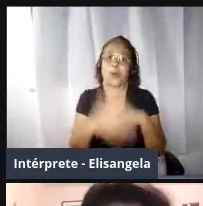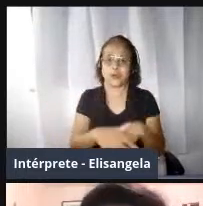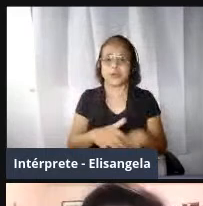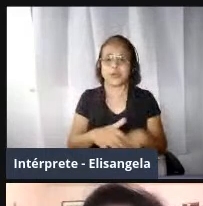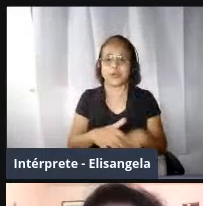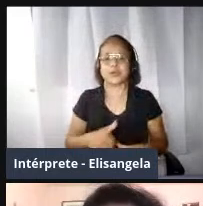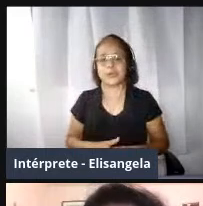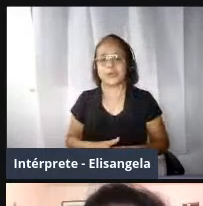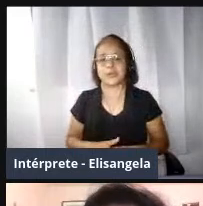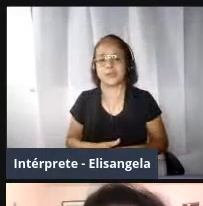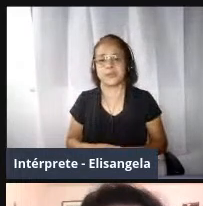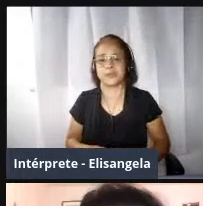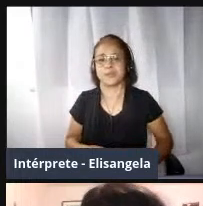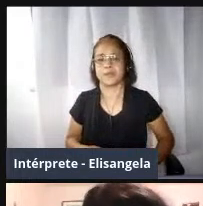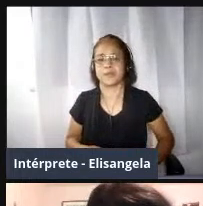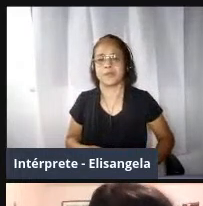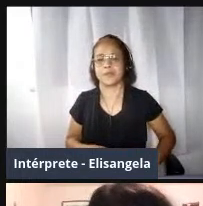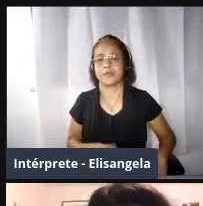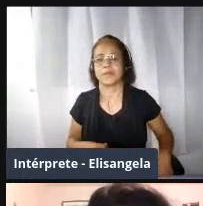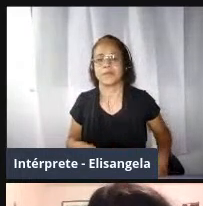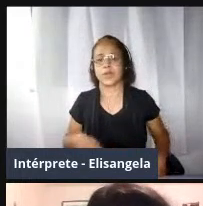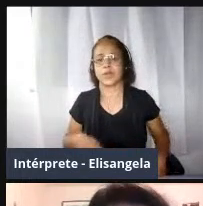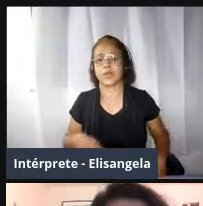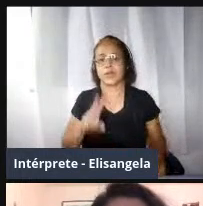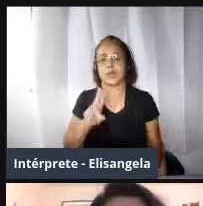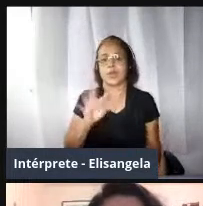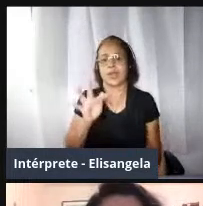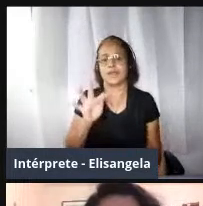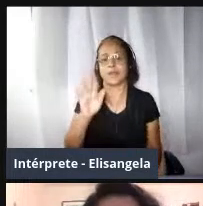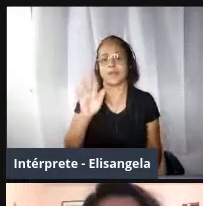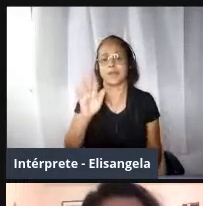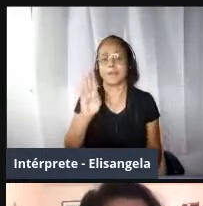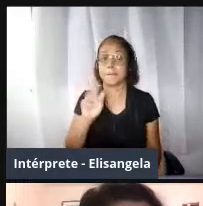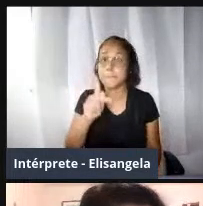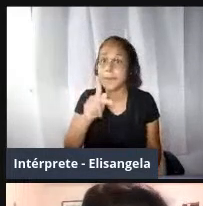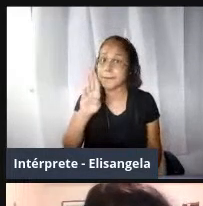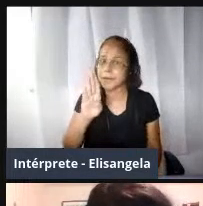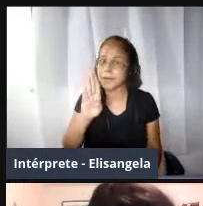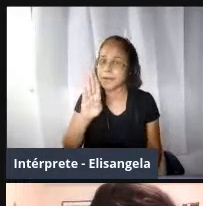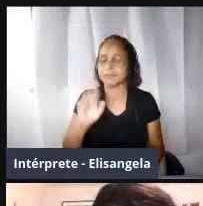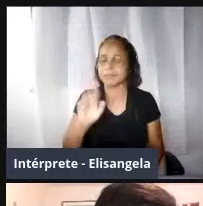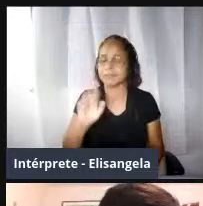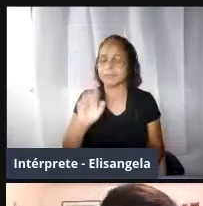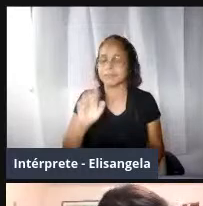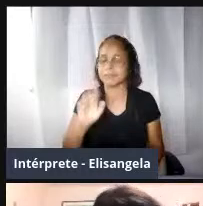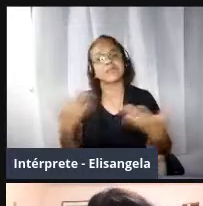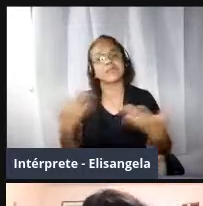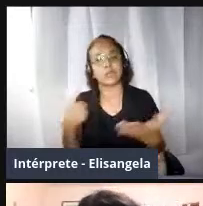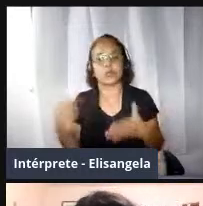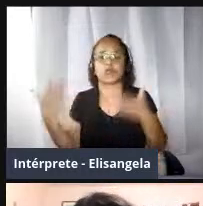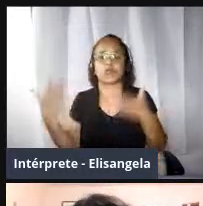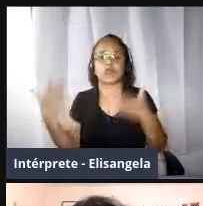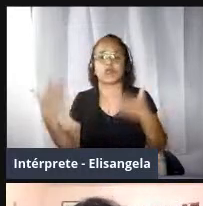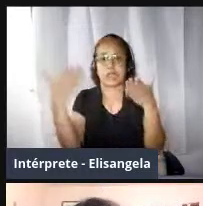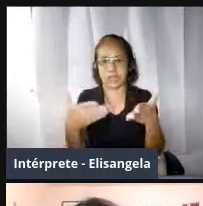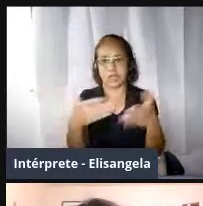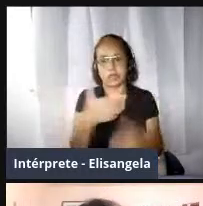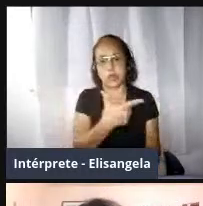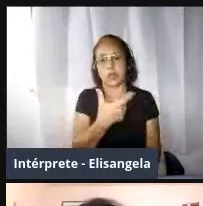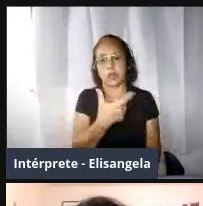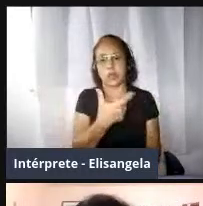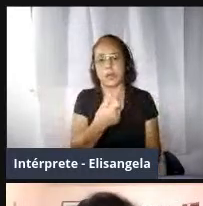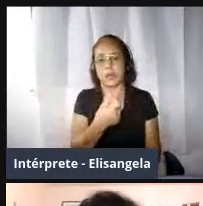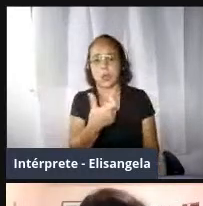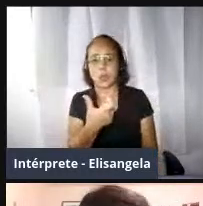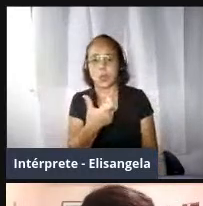Zé Cláudio. Aí, na UFPB, eu cheguei em 2009. Logo que eu cheguei, eu fui convidada a participar do